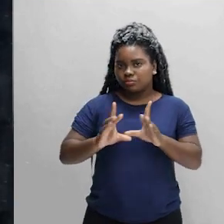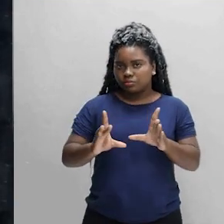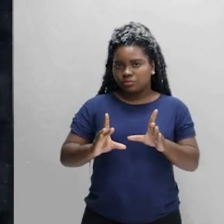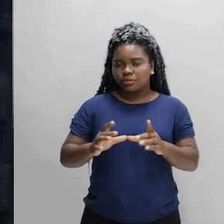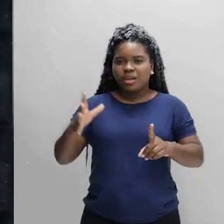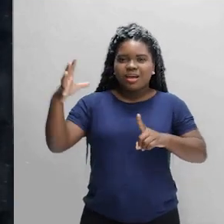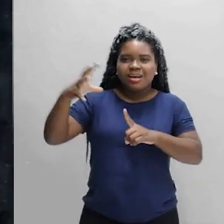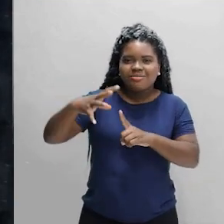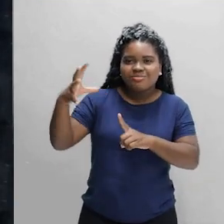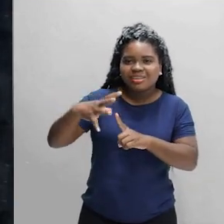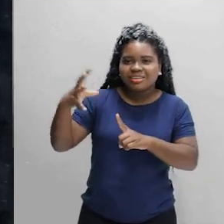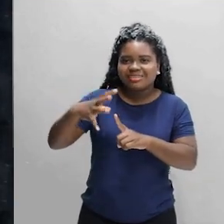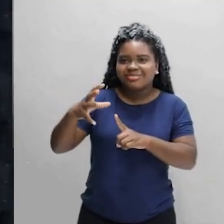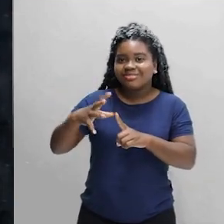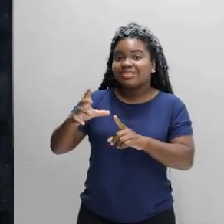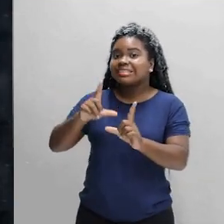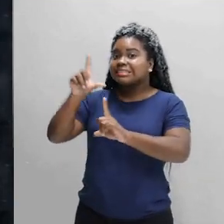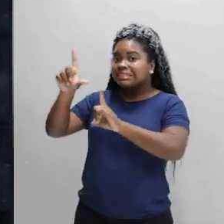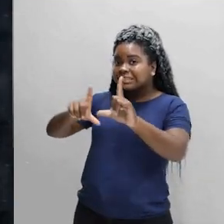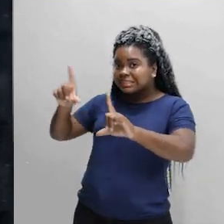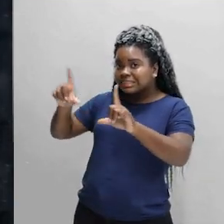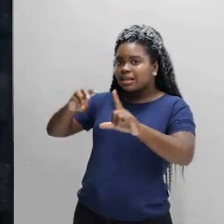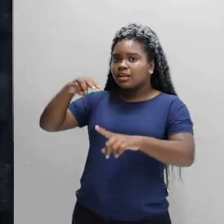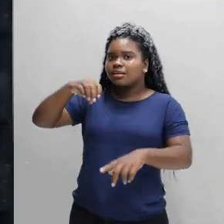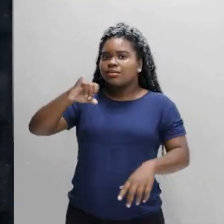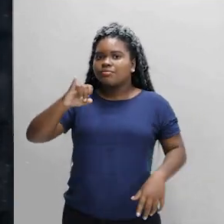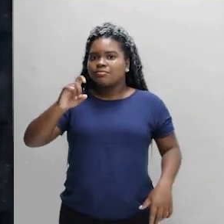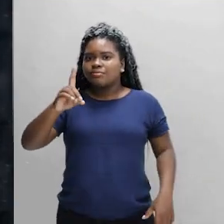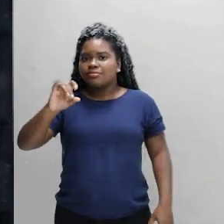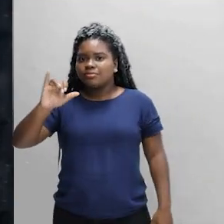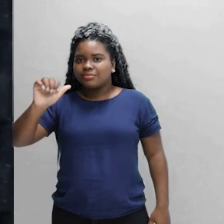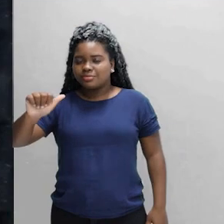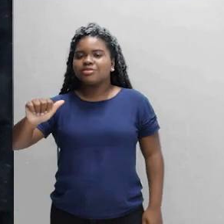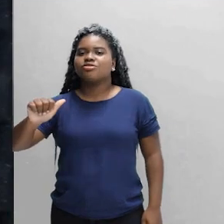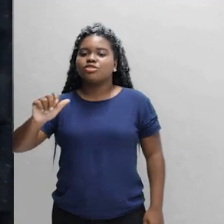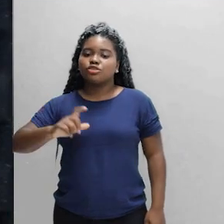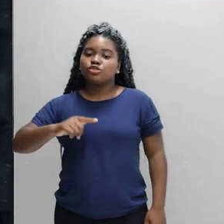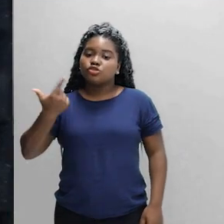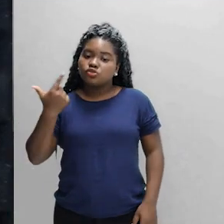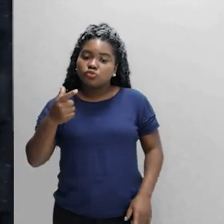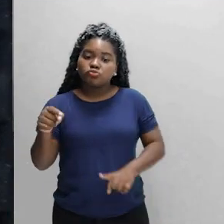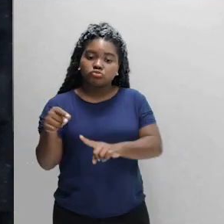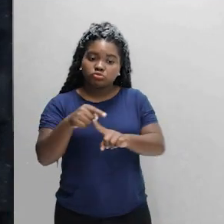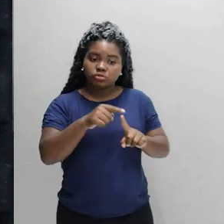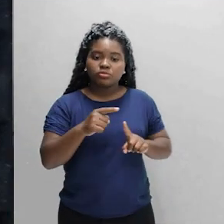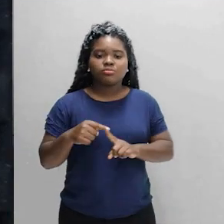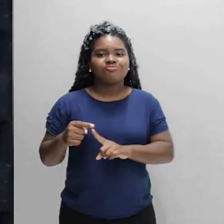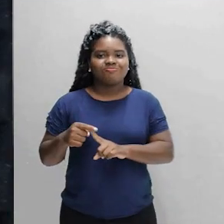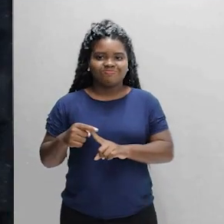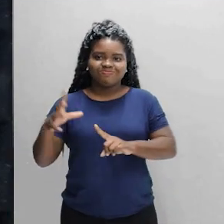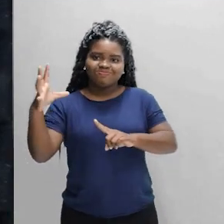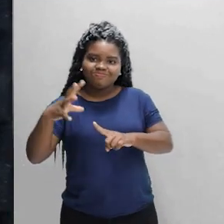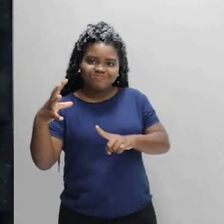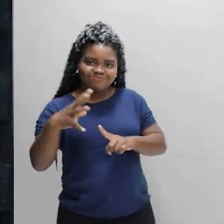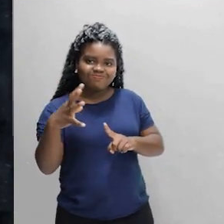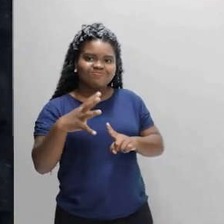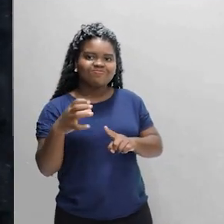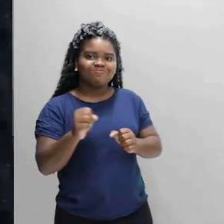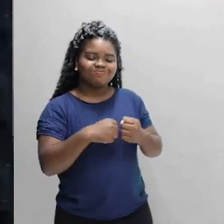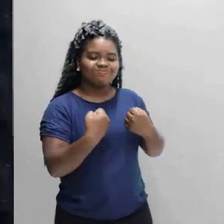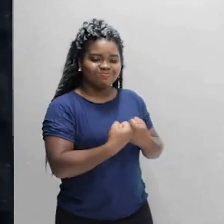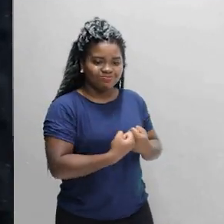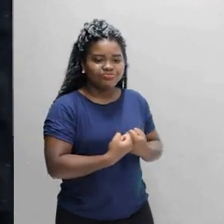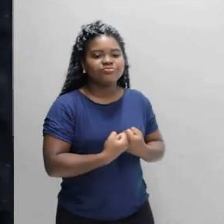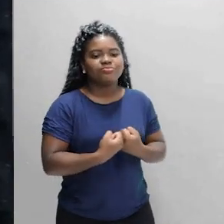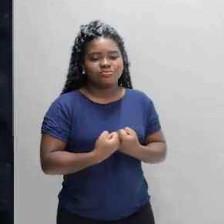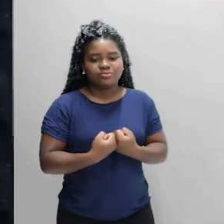forte influência da mídia, da propaganda, né? E de outros métodos persuasivos também. Ele propõe que a democracia seja meramente um